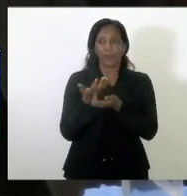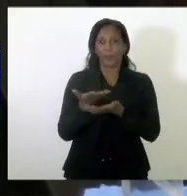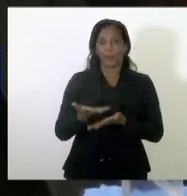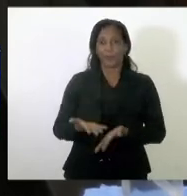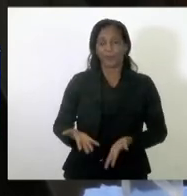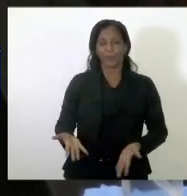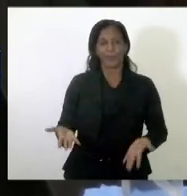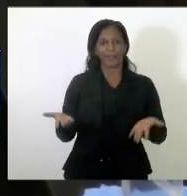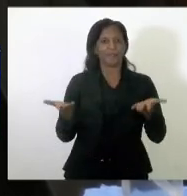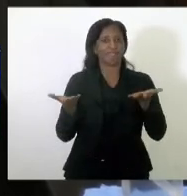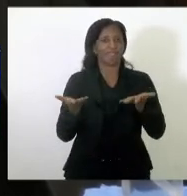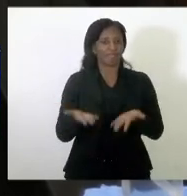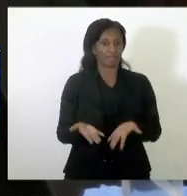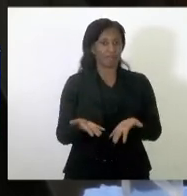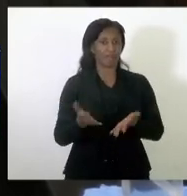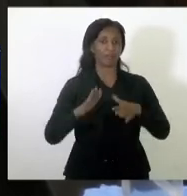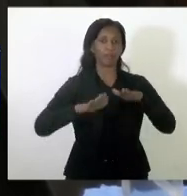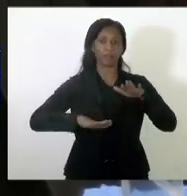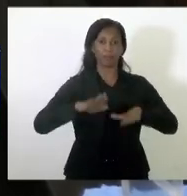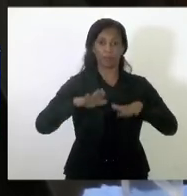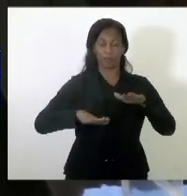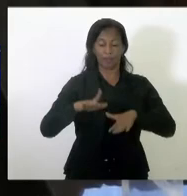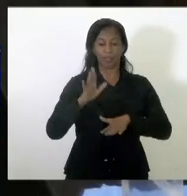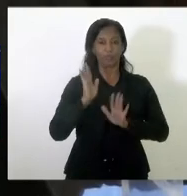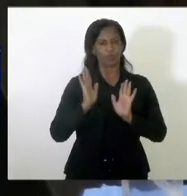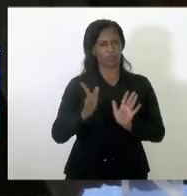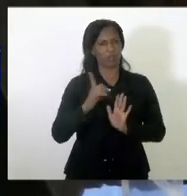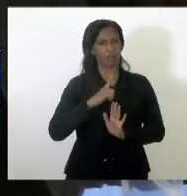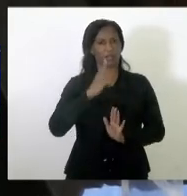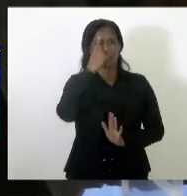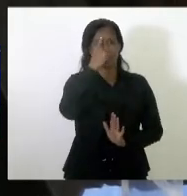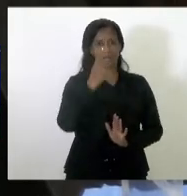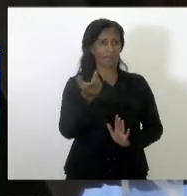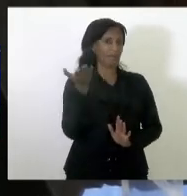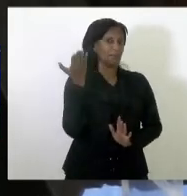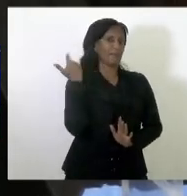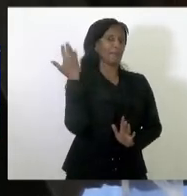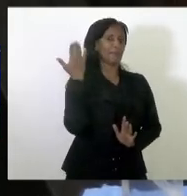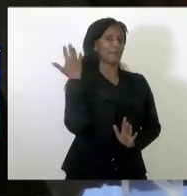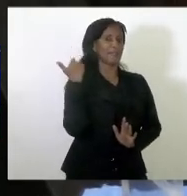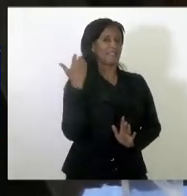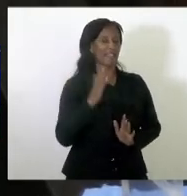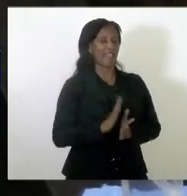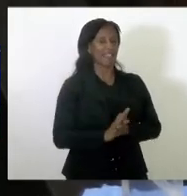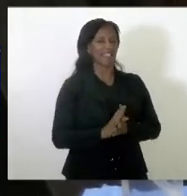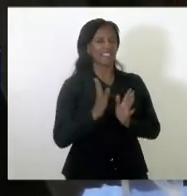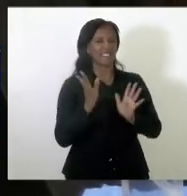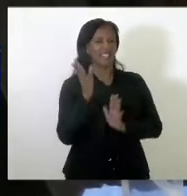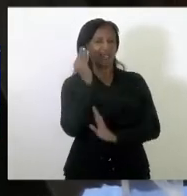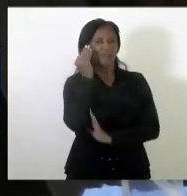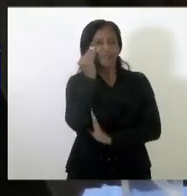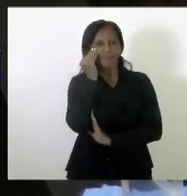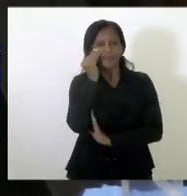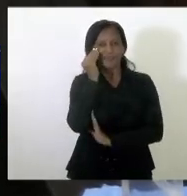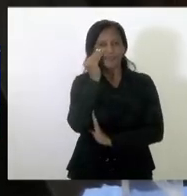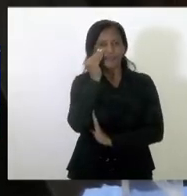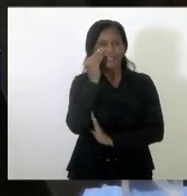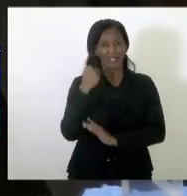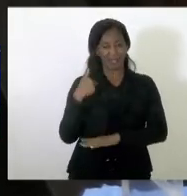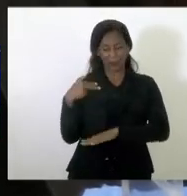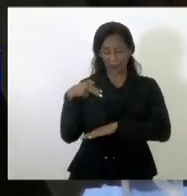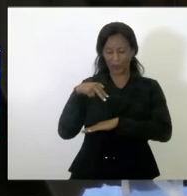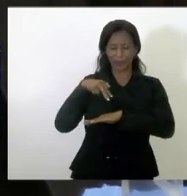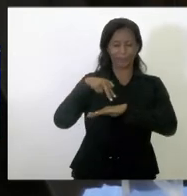dizer, porque, embora tenhamos feito aqui, na semana passada, uma sessão simulada em que eu usei esta